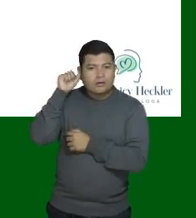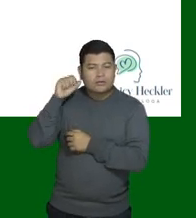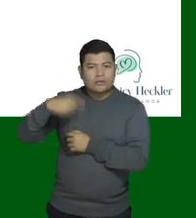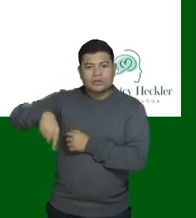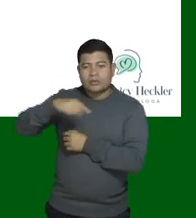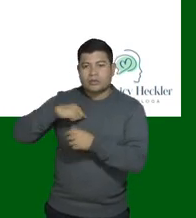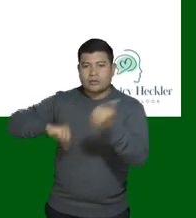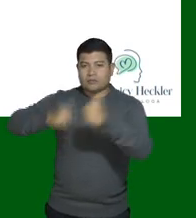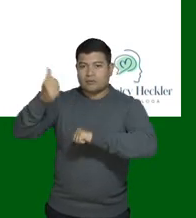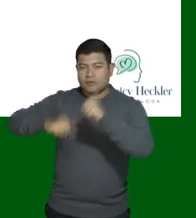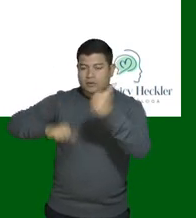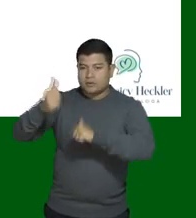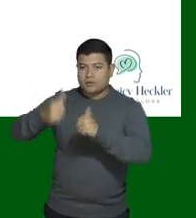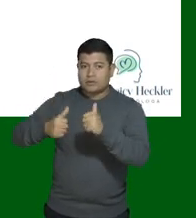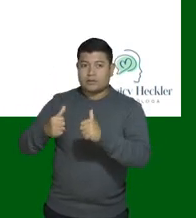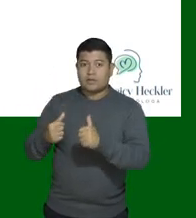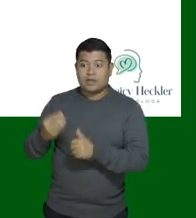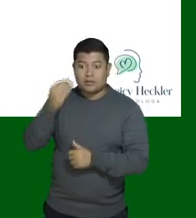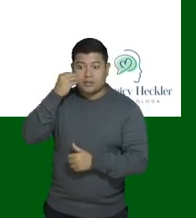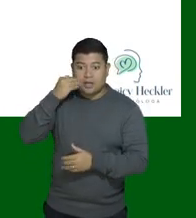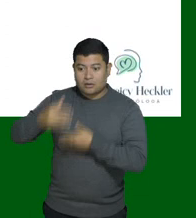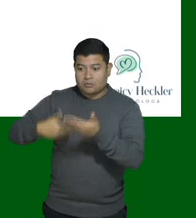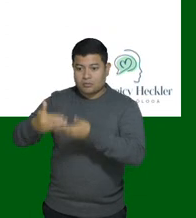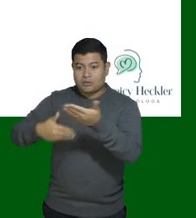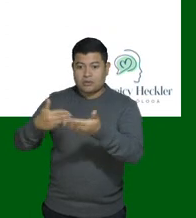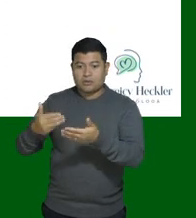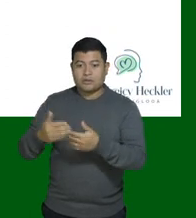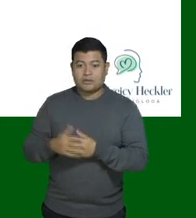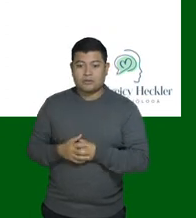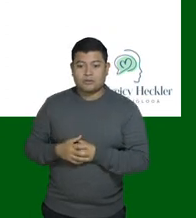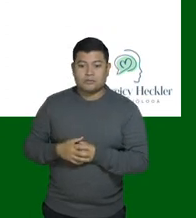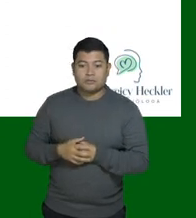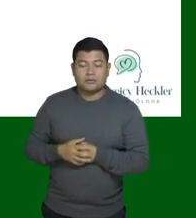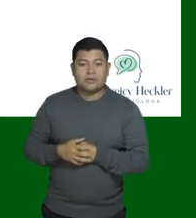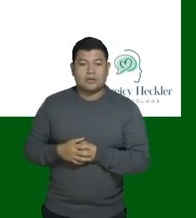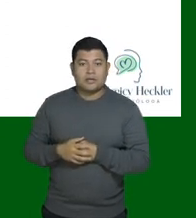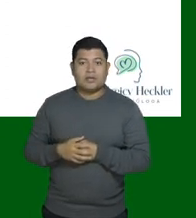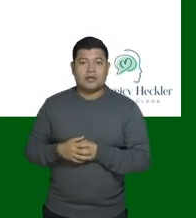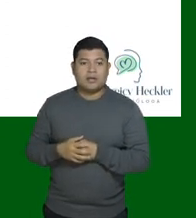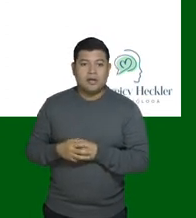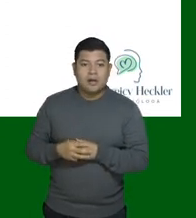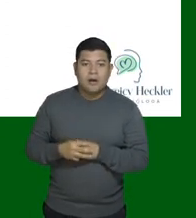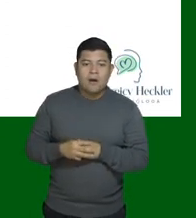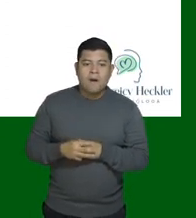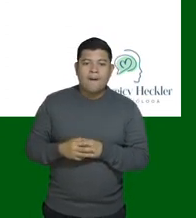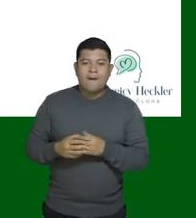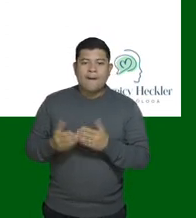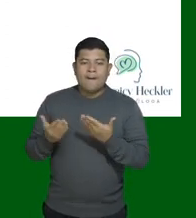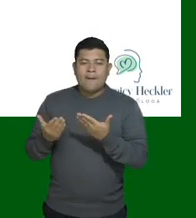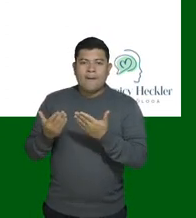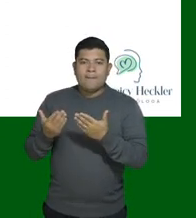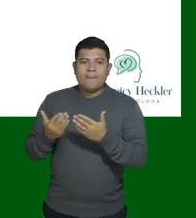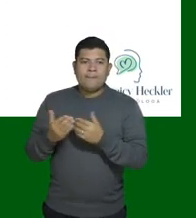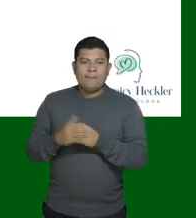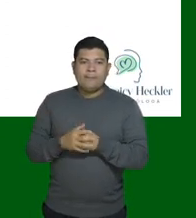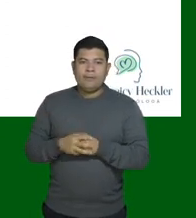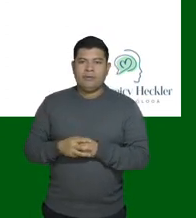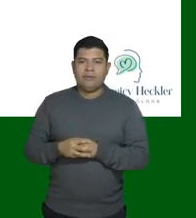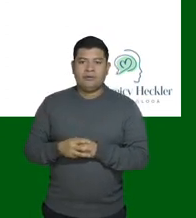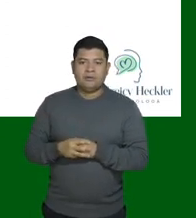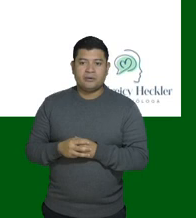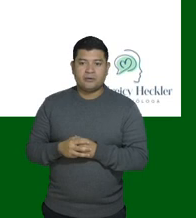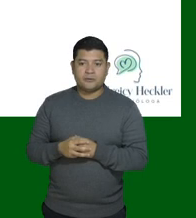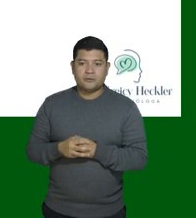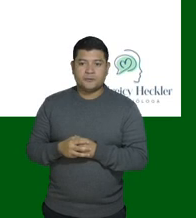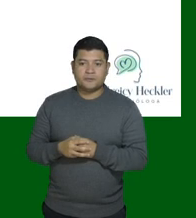testa o processamento auditivo? A atenção auditiva seletiva e direcionada. Estamos